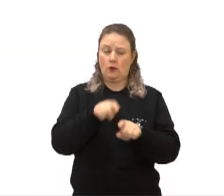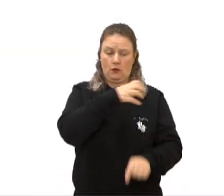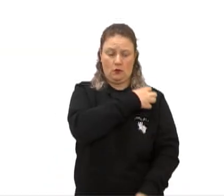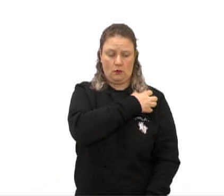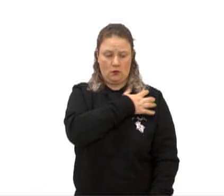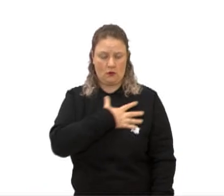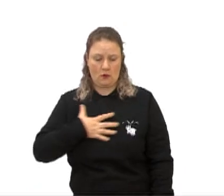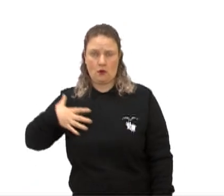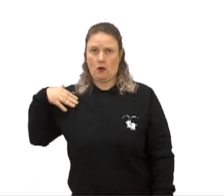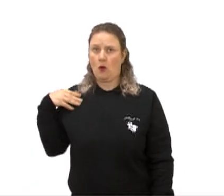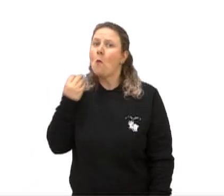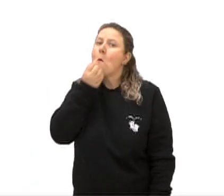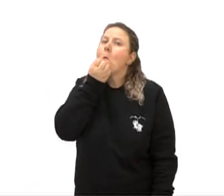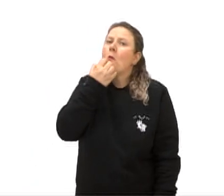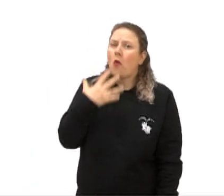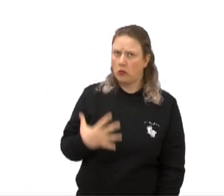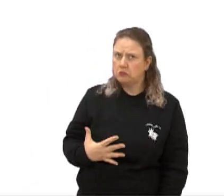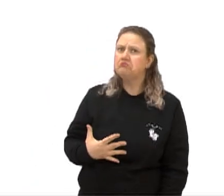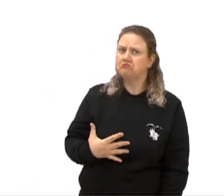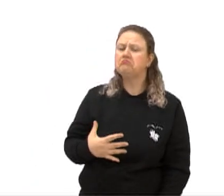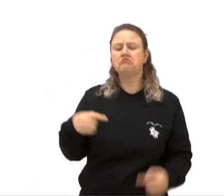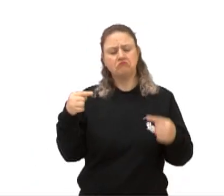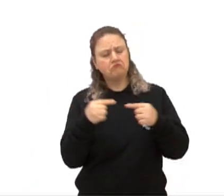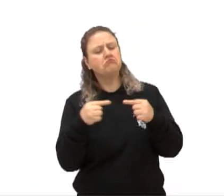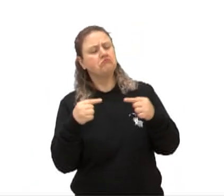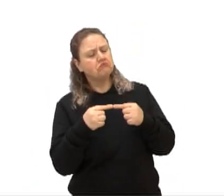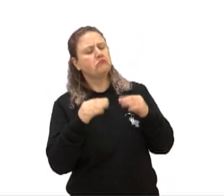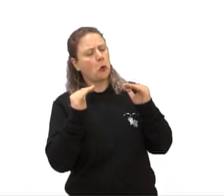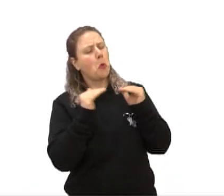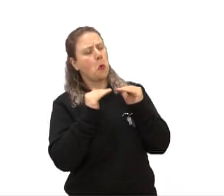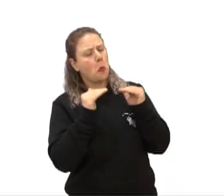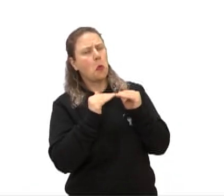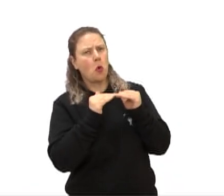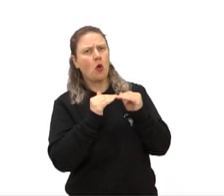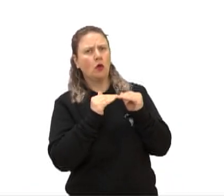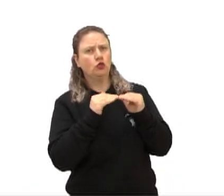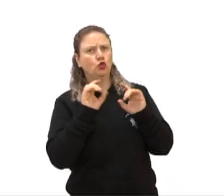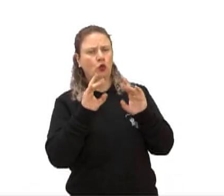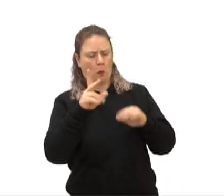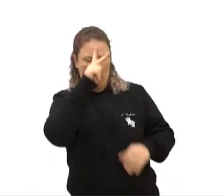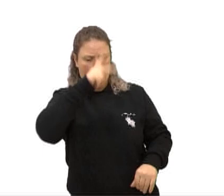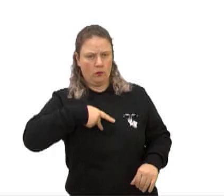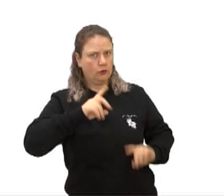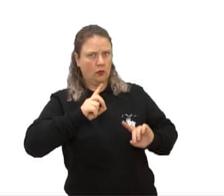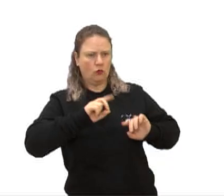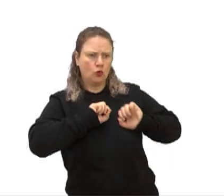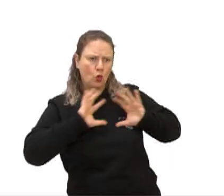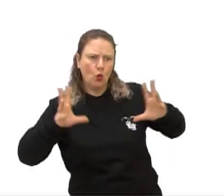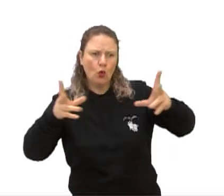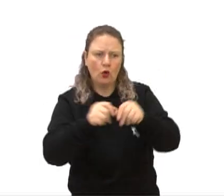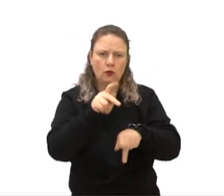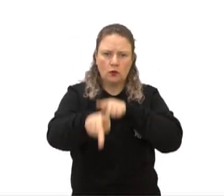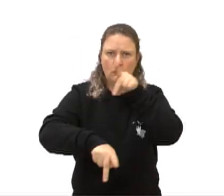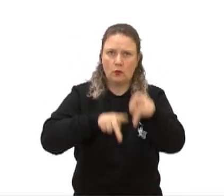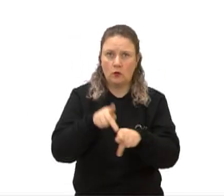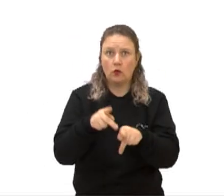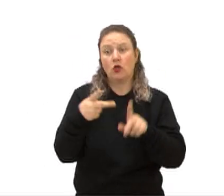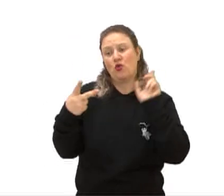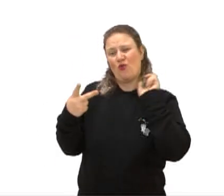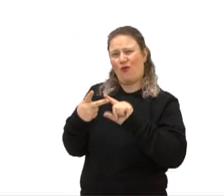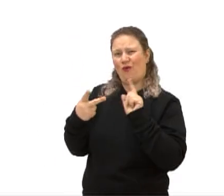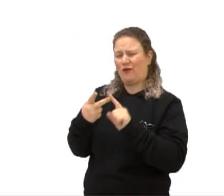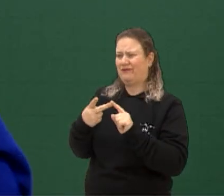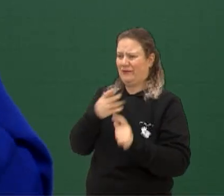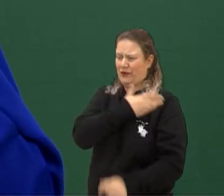de governo boas, onde o governante governa não só para ele, mas para todos, e formas de governos corrompidas, onde aquele